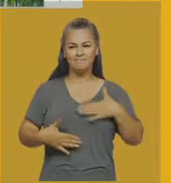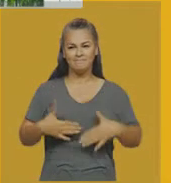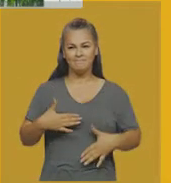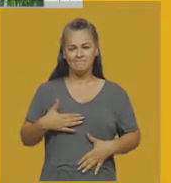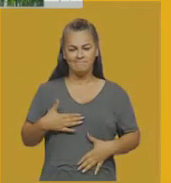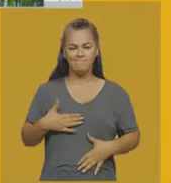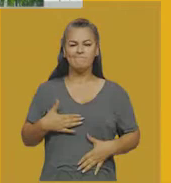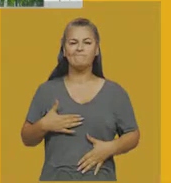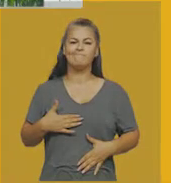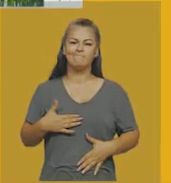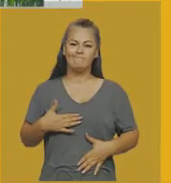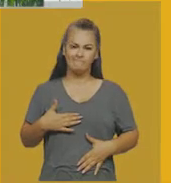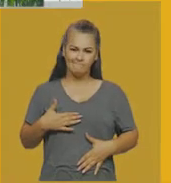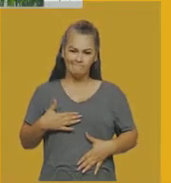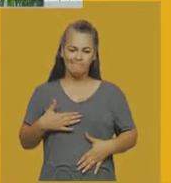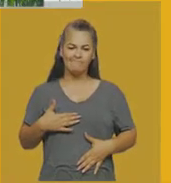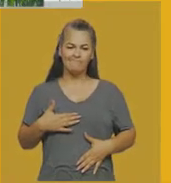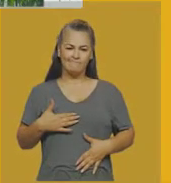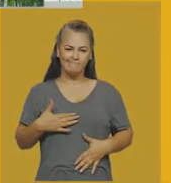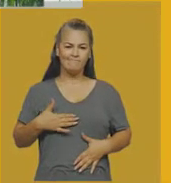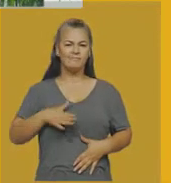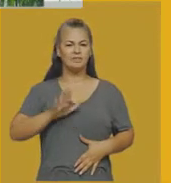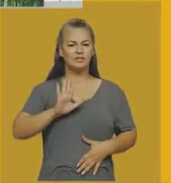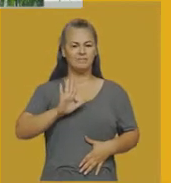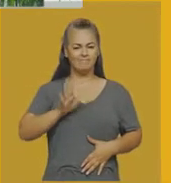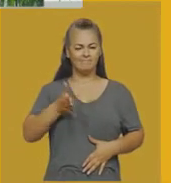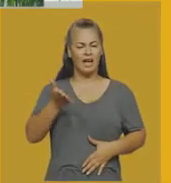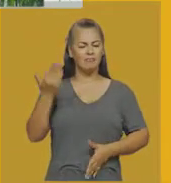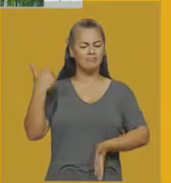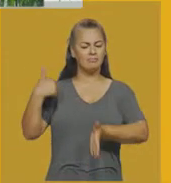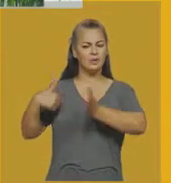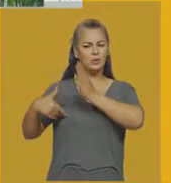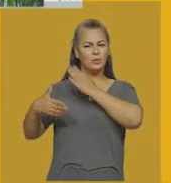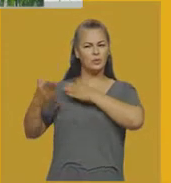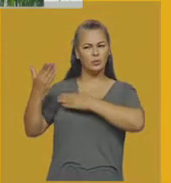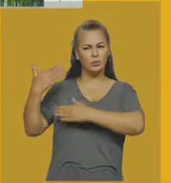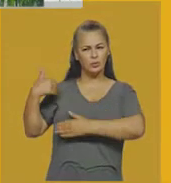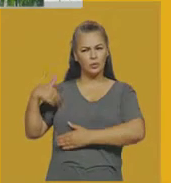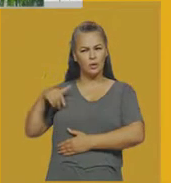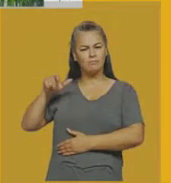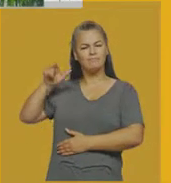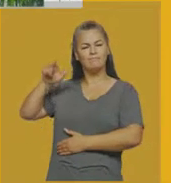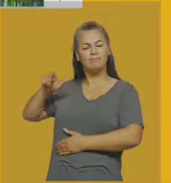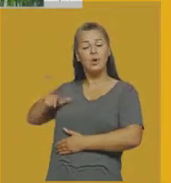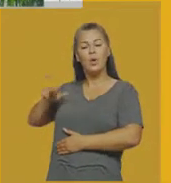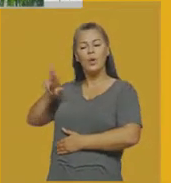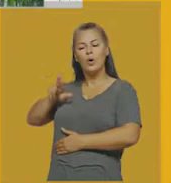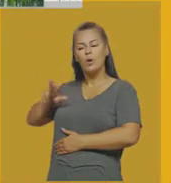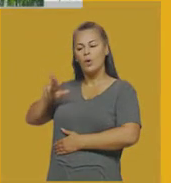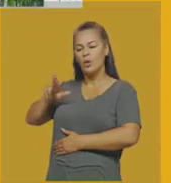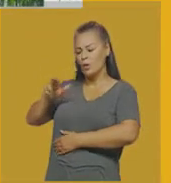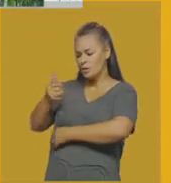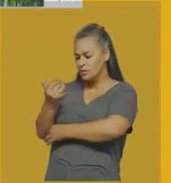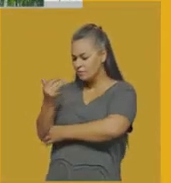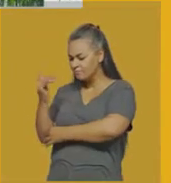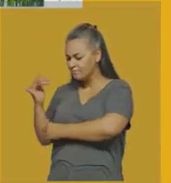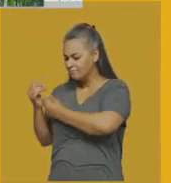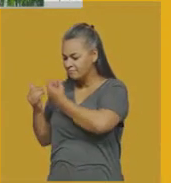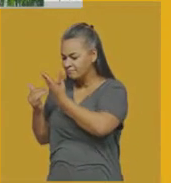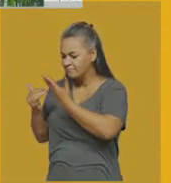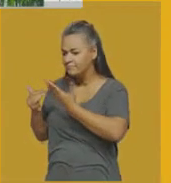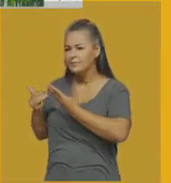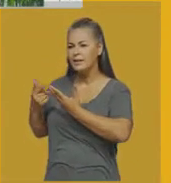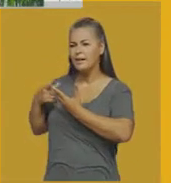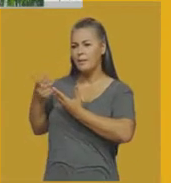Gente, desde a antiguidade, o ser humano utiliza plantas, utiliza minerais para